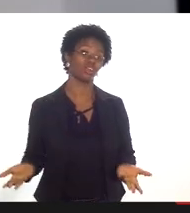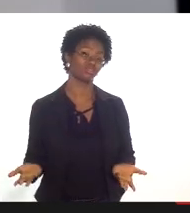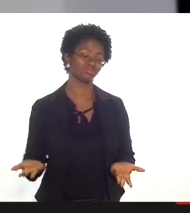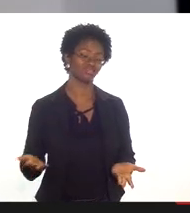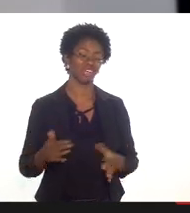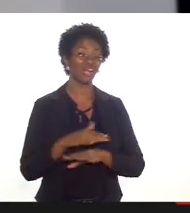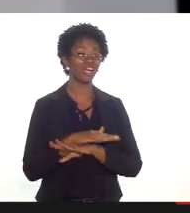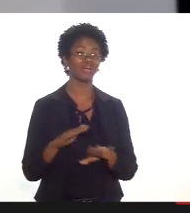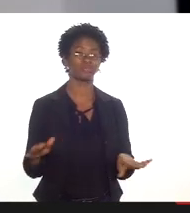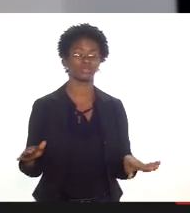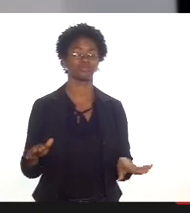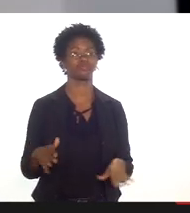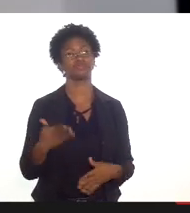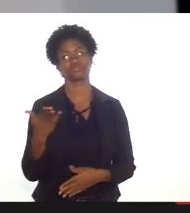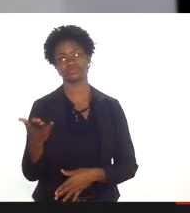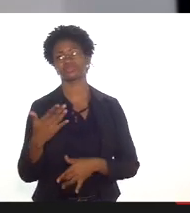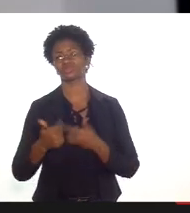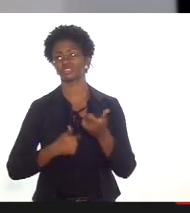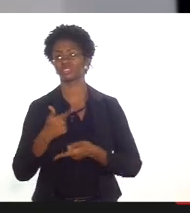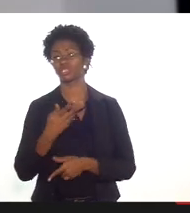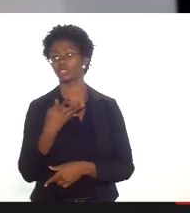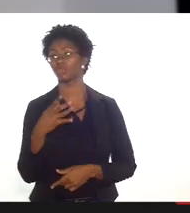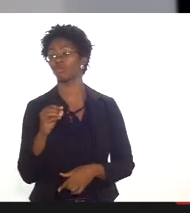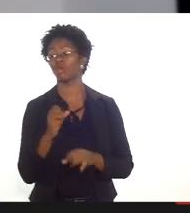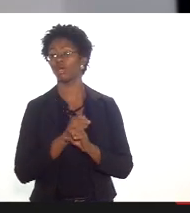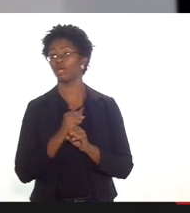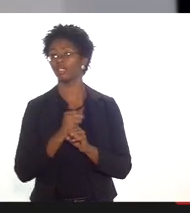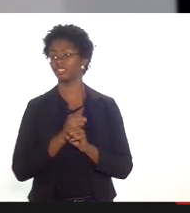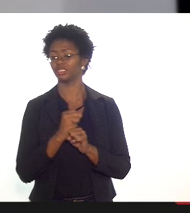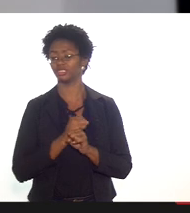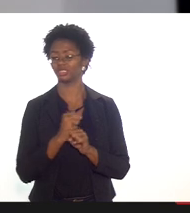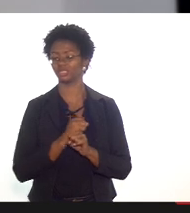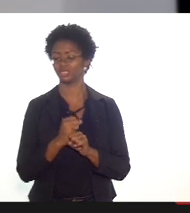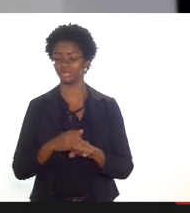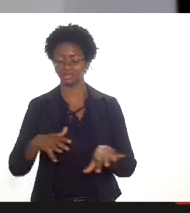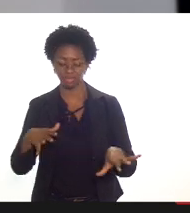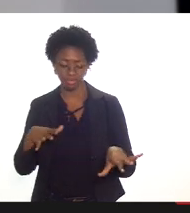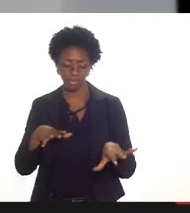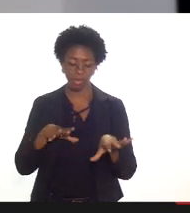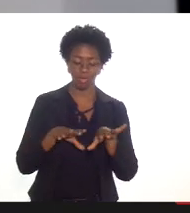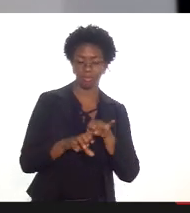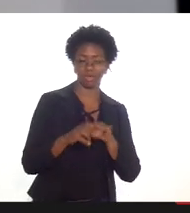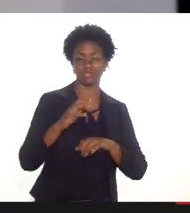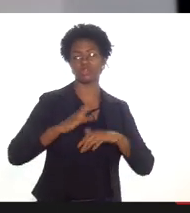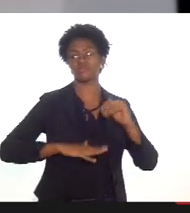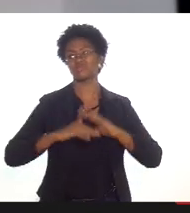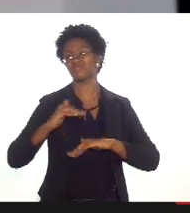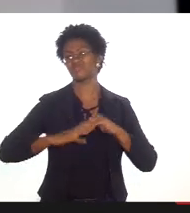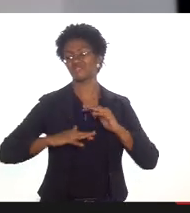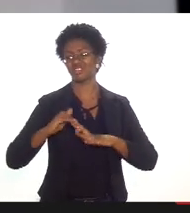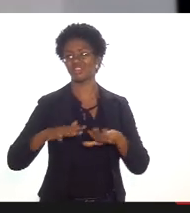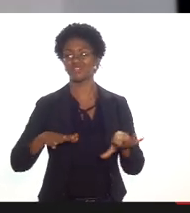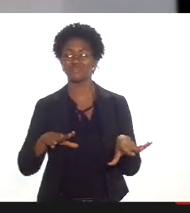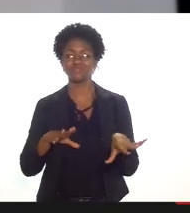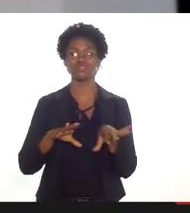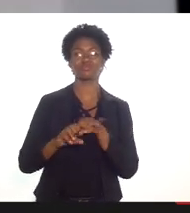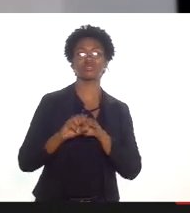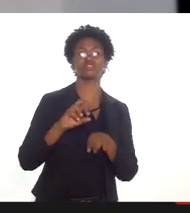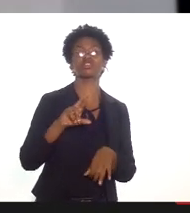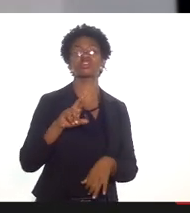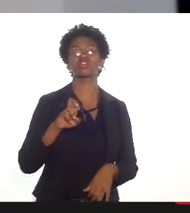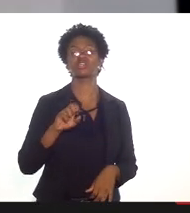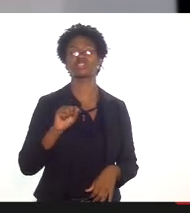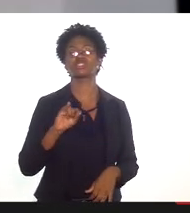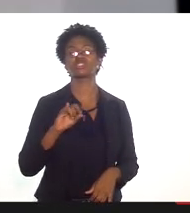fechar o serviço. E esse serviço tem 40 anos, formando profissionais, formando residência médica,